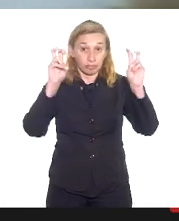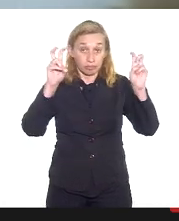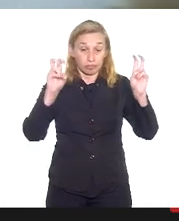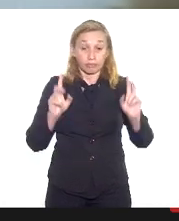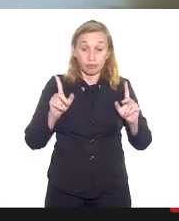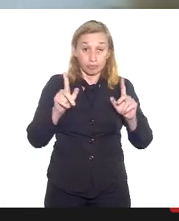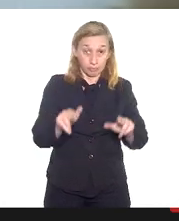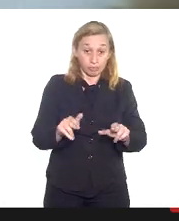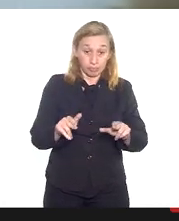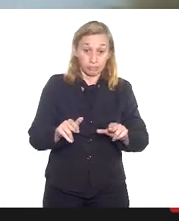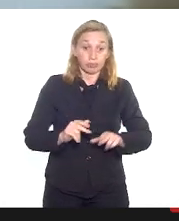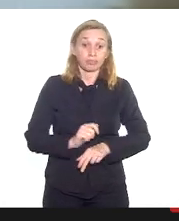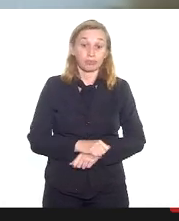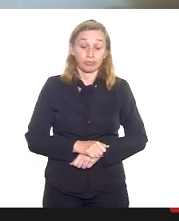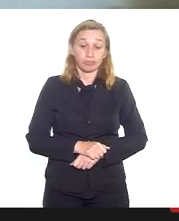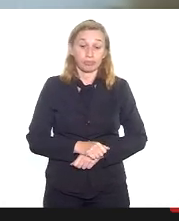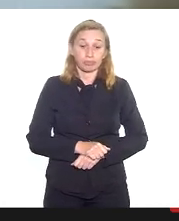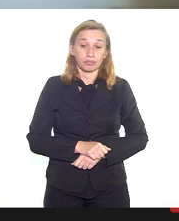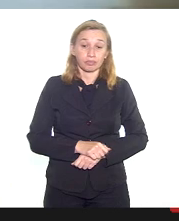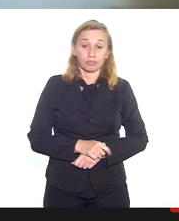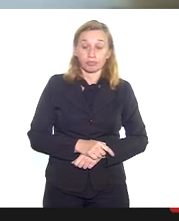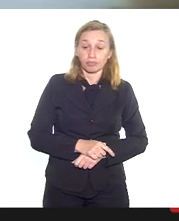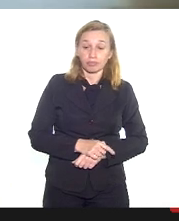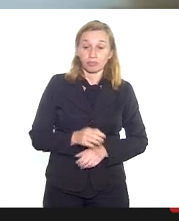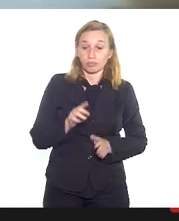similar, que são os abatimentos